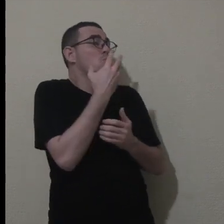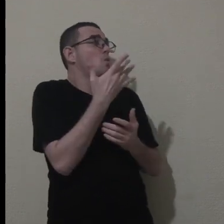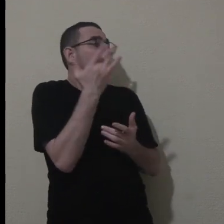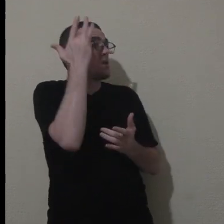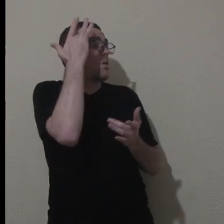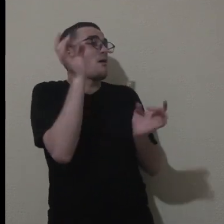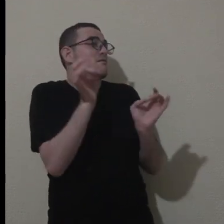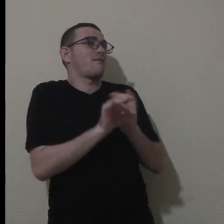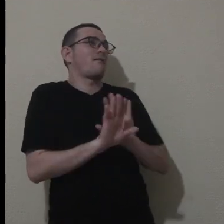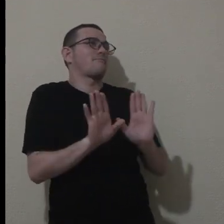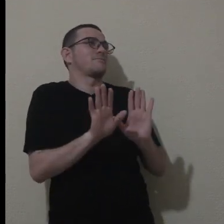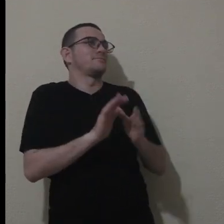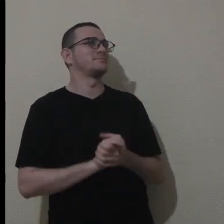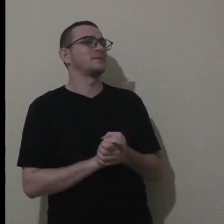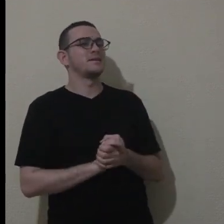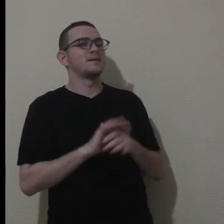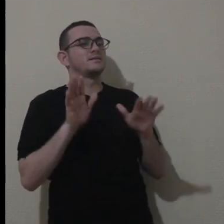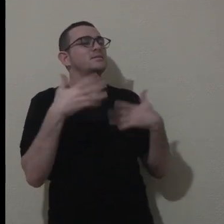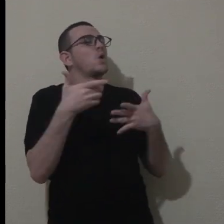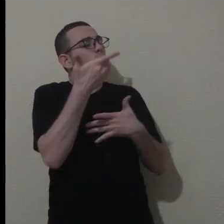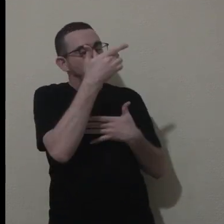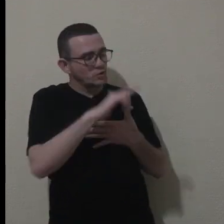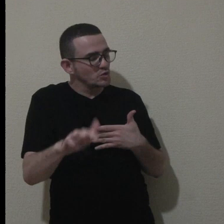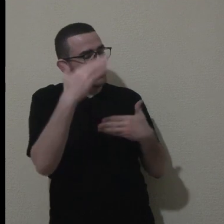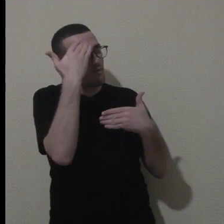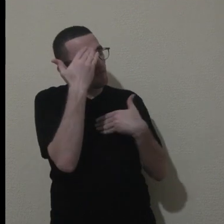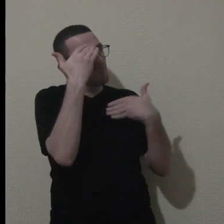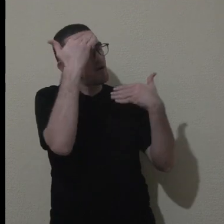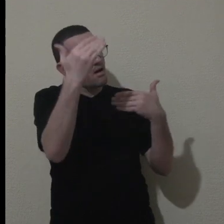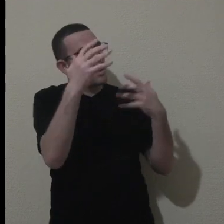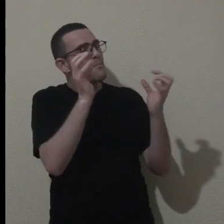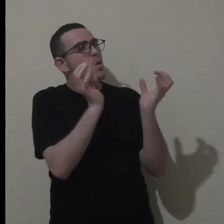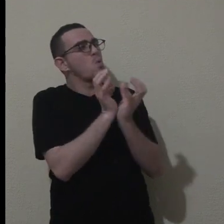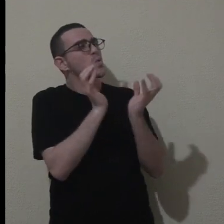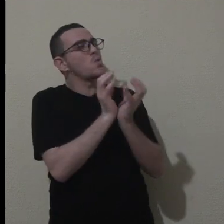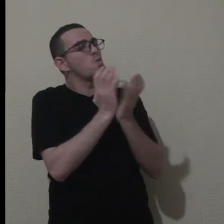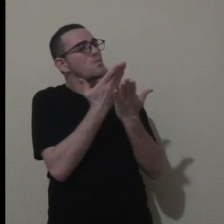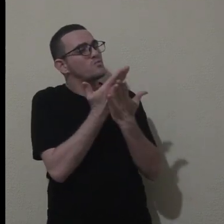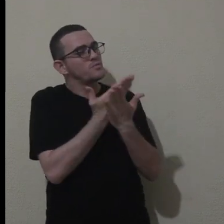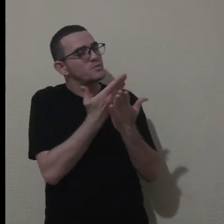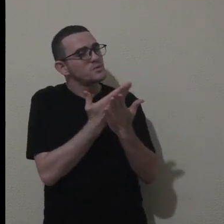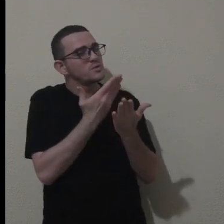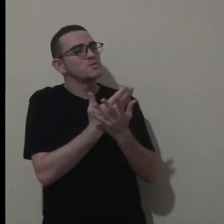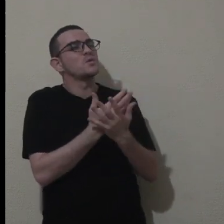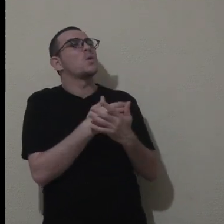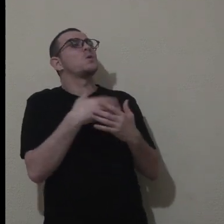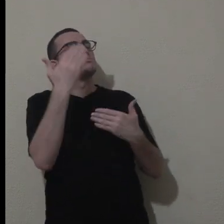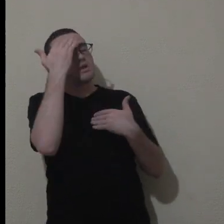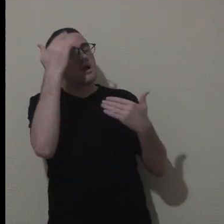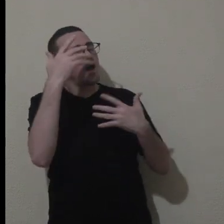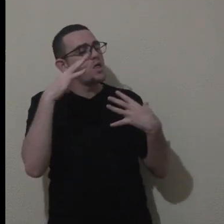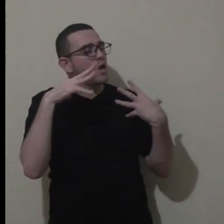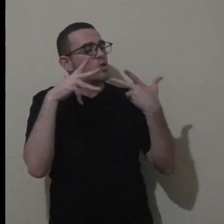Bom, eu acho que é isso, professor. Então, gostaria mais uma vez de agradecer em nome da Liga toda, né? Obrigado a